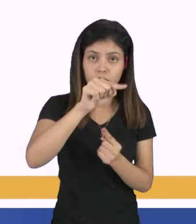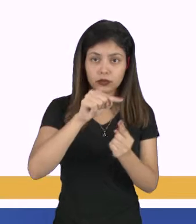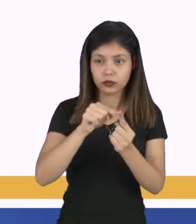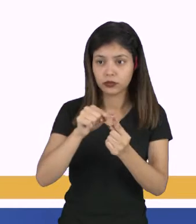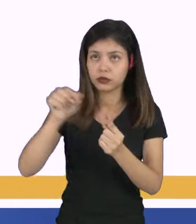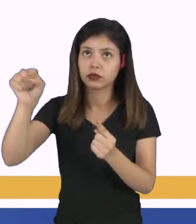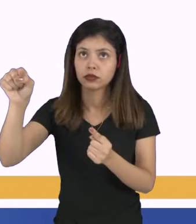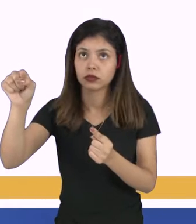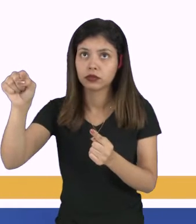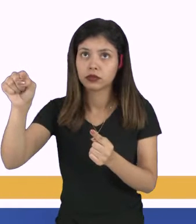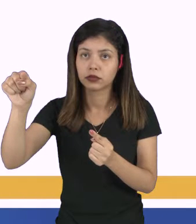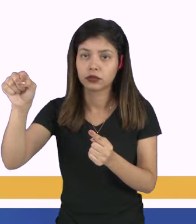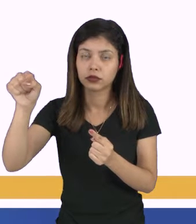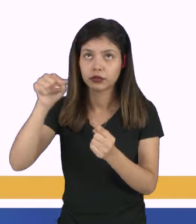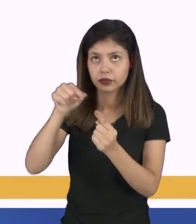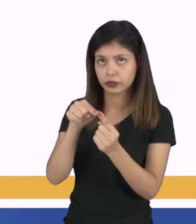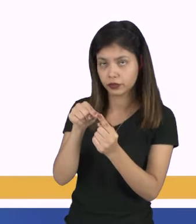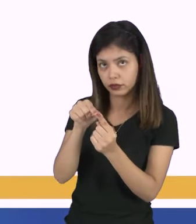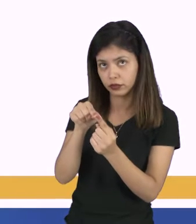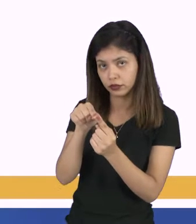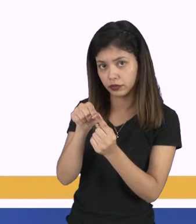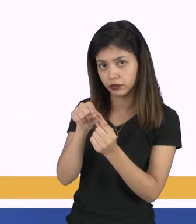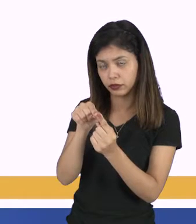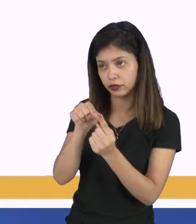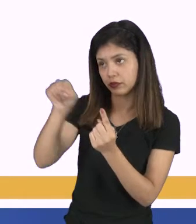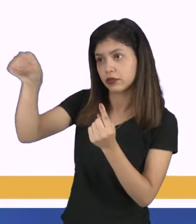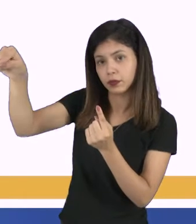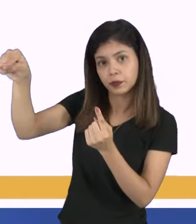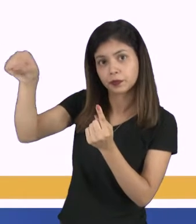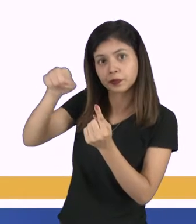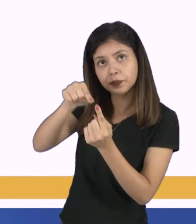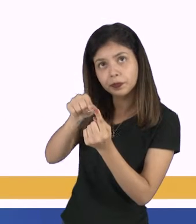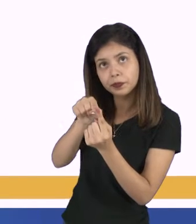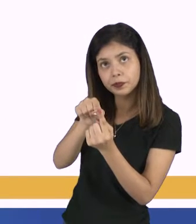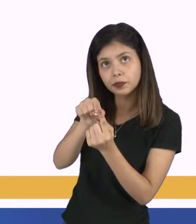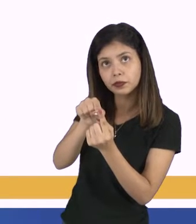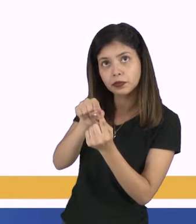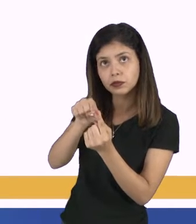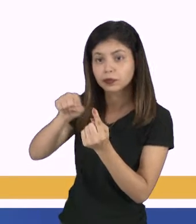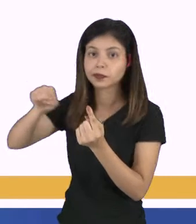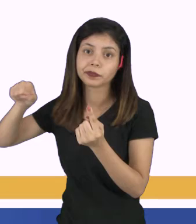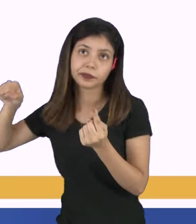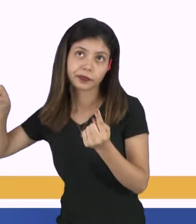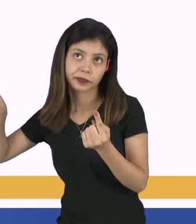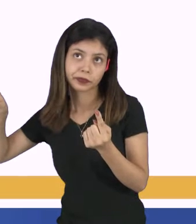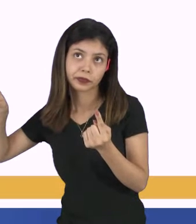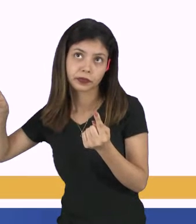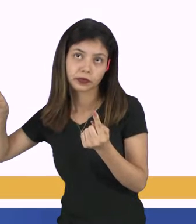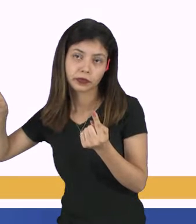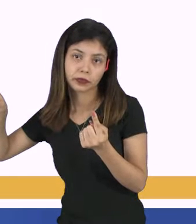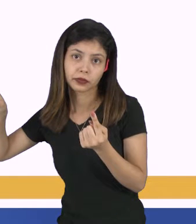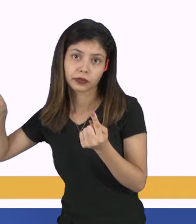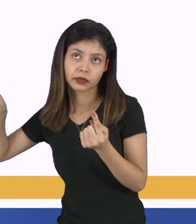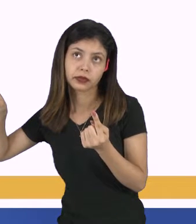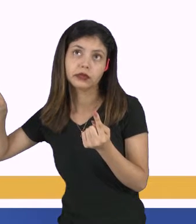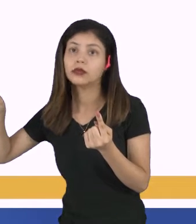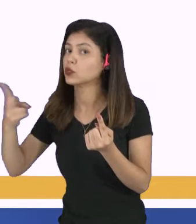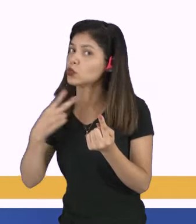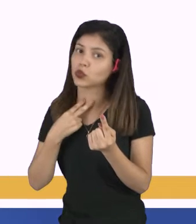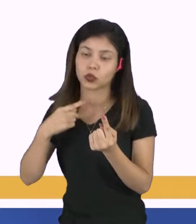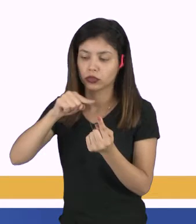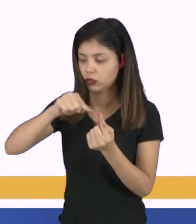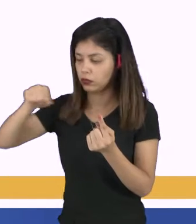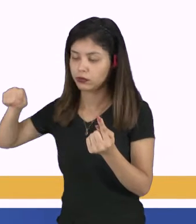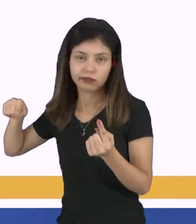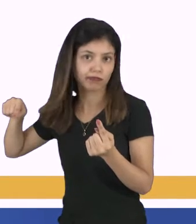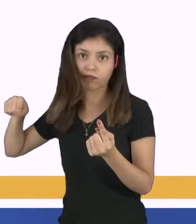este, eu posso ligar ele a este, ele a este, ou ele a este daqui. Eu não posso